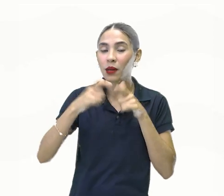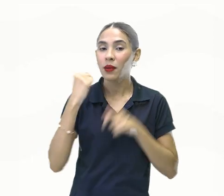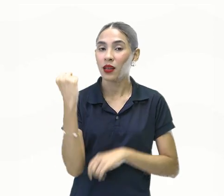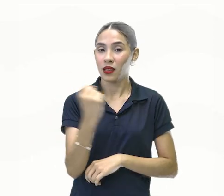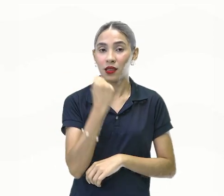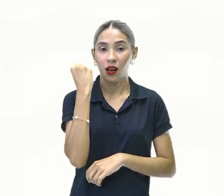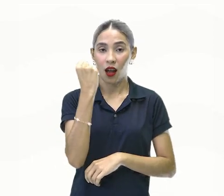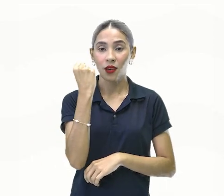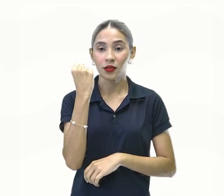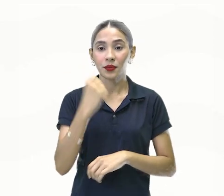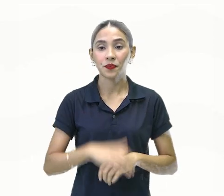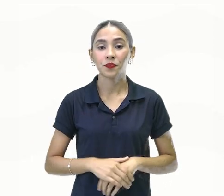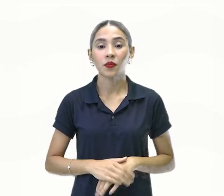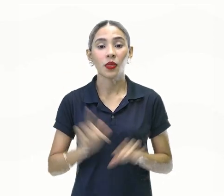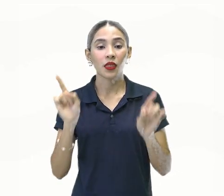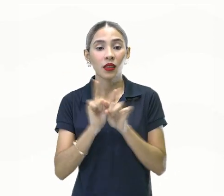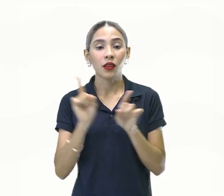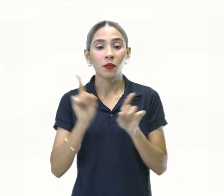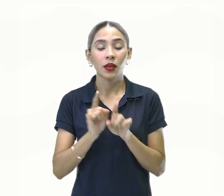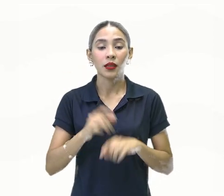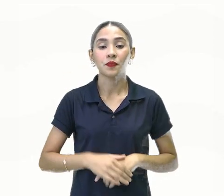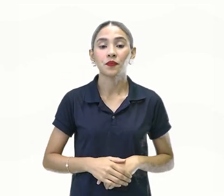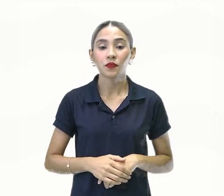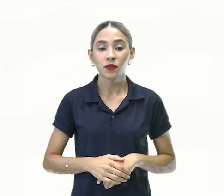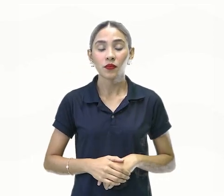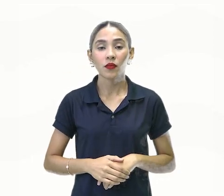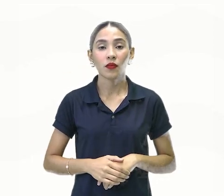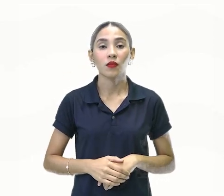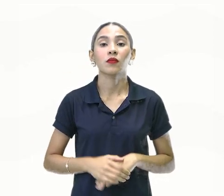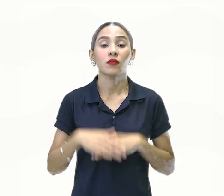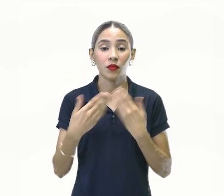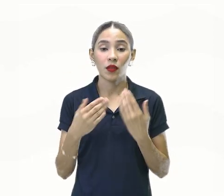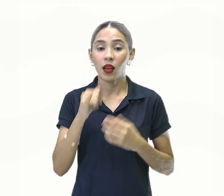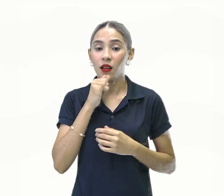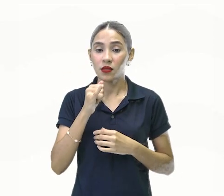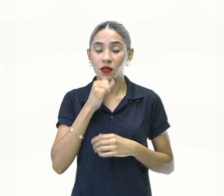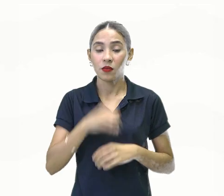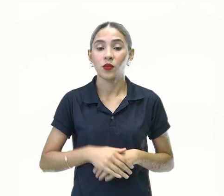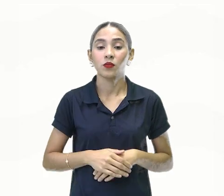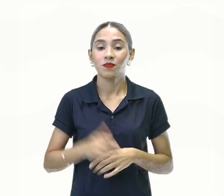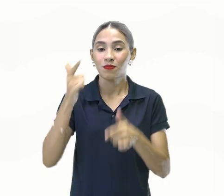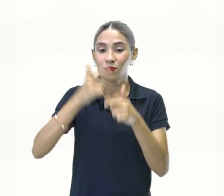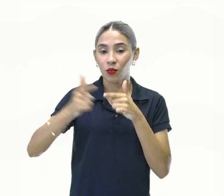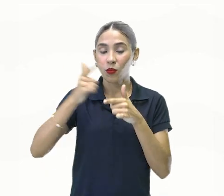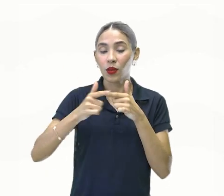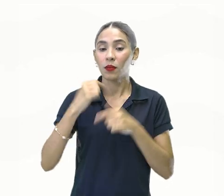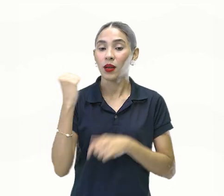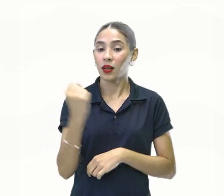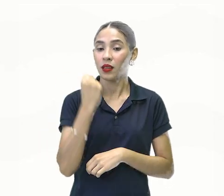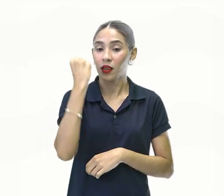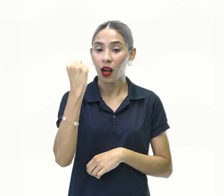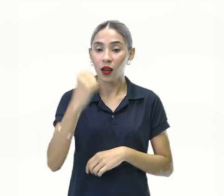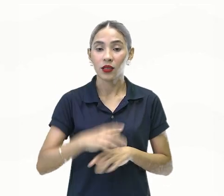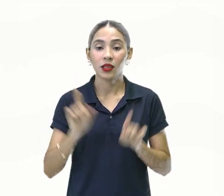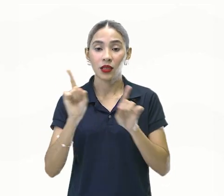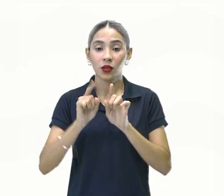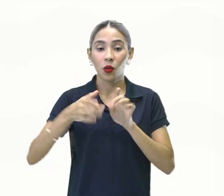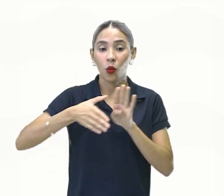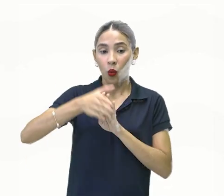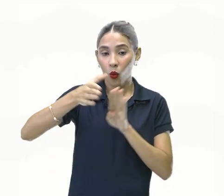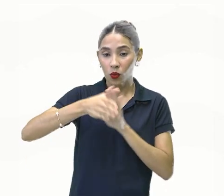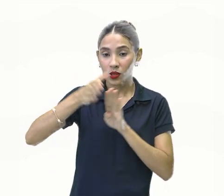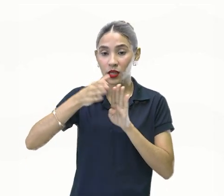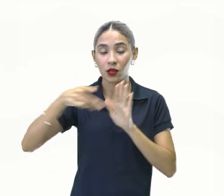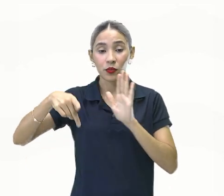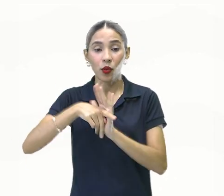prejudicial, né, e minar a confiança e a credibilidade dos